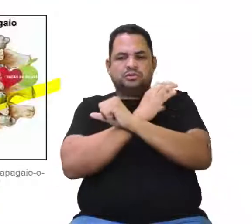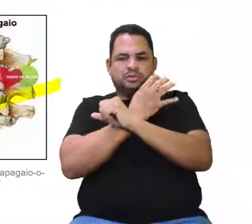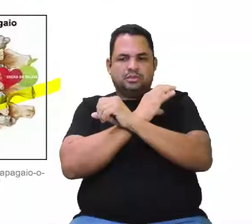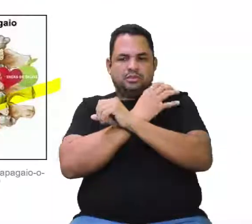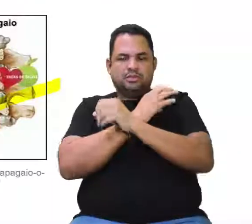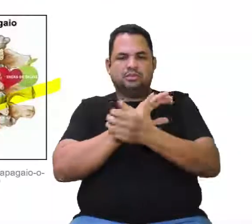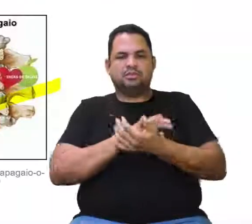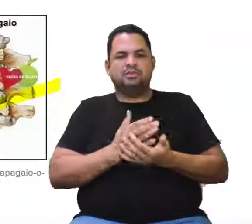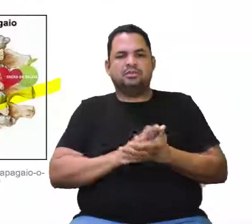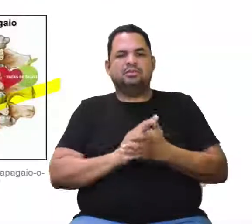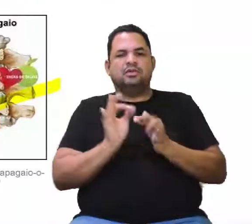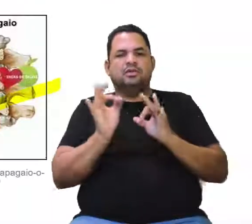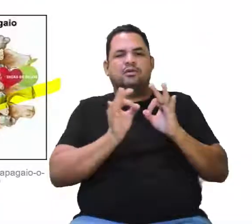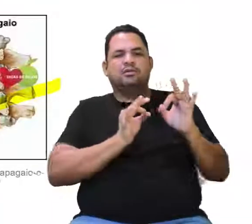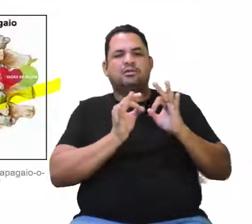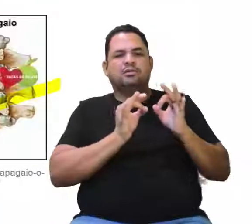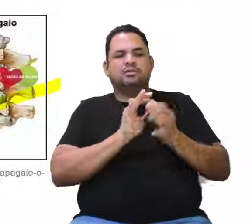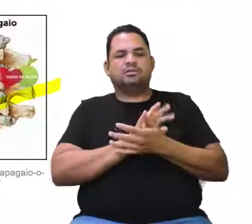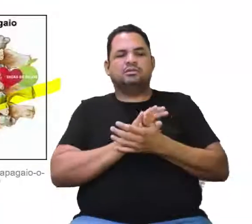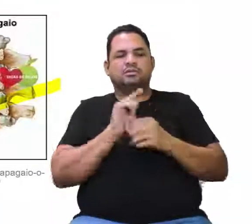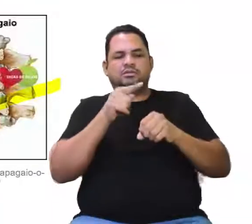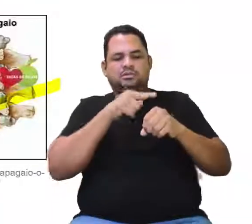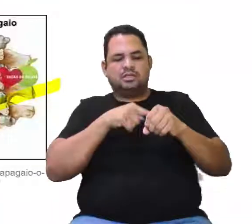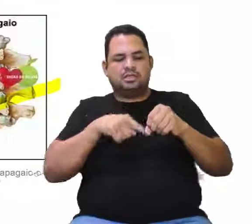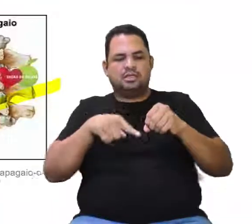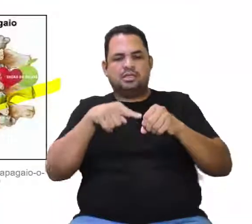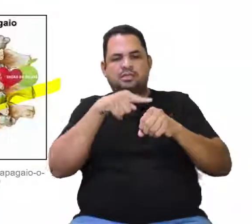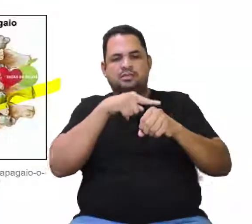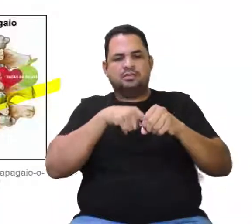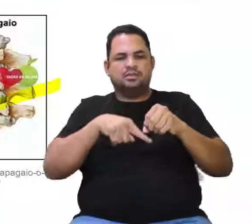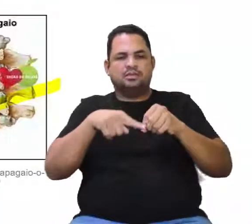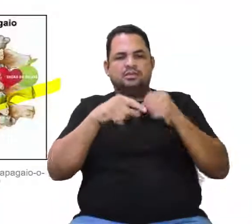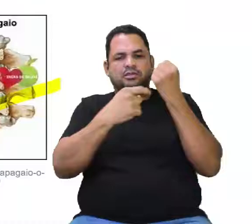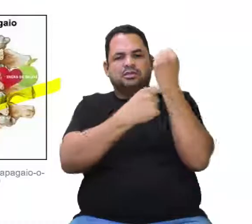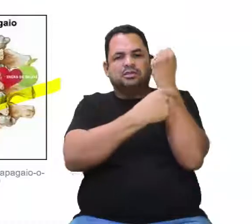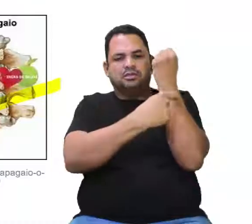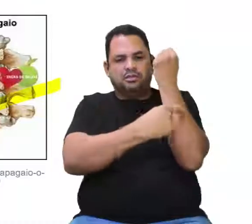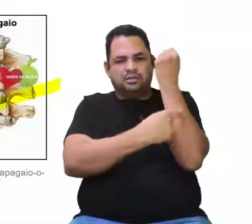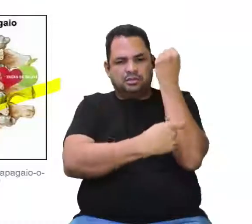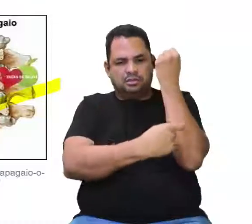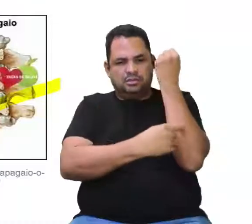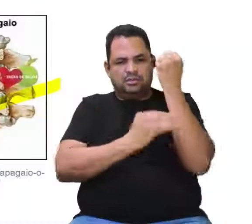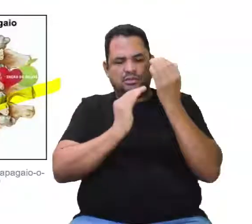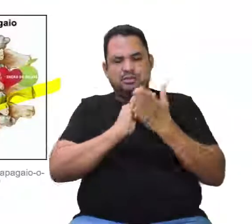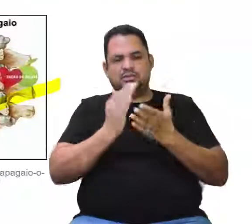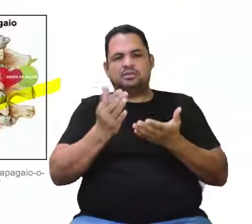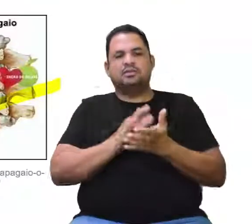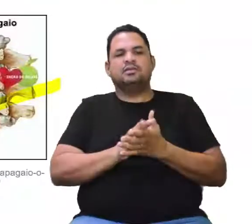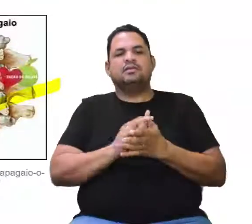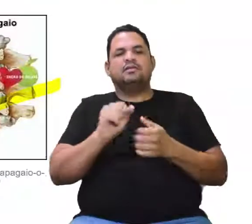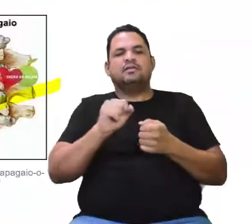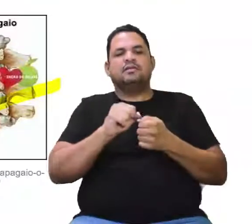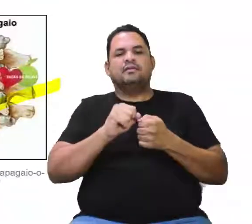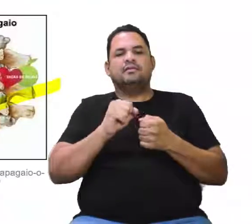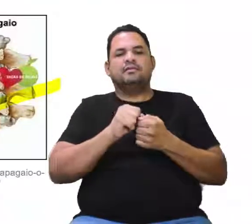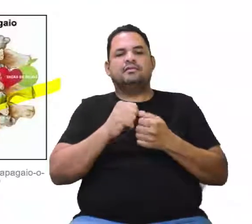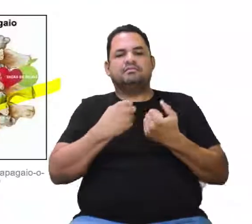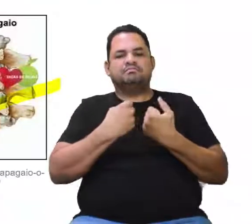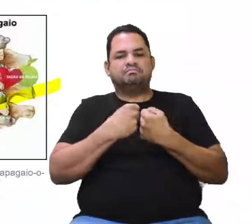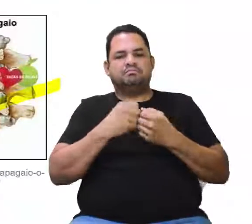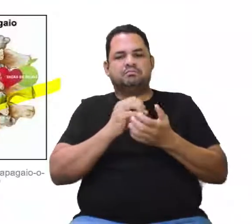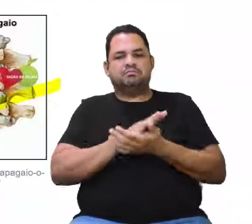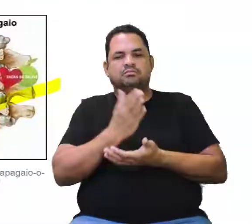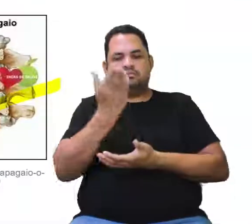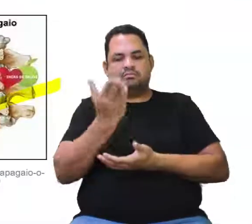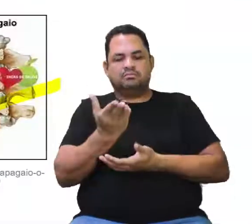faz uma formação óssea nas bordas articulares à frente. Então, ele faz mesmo como se fosse um bico